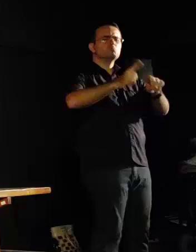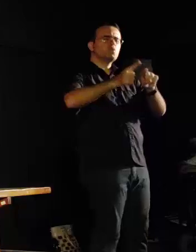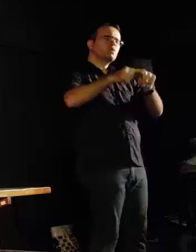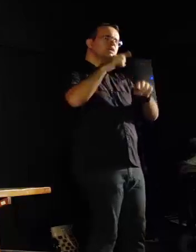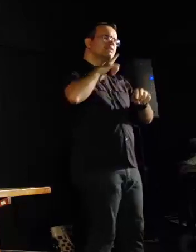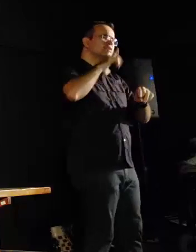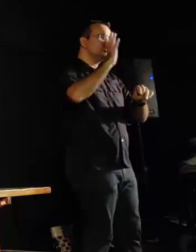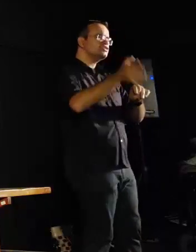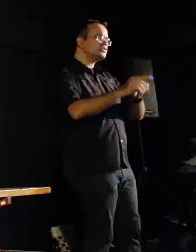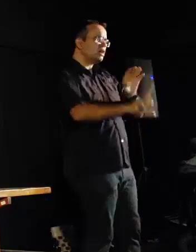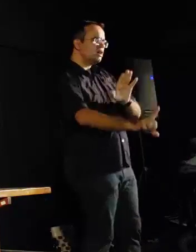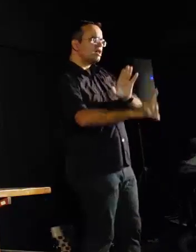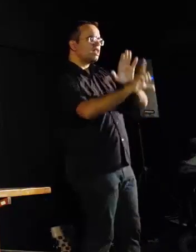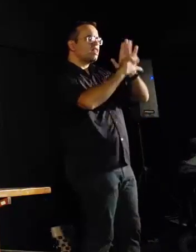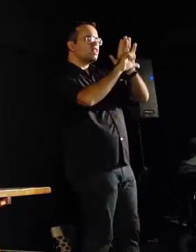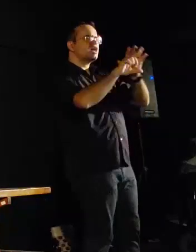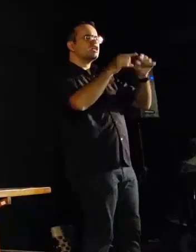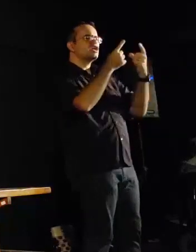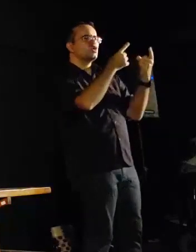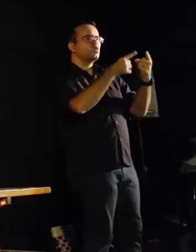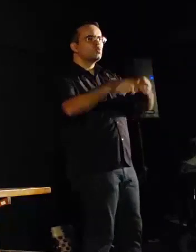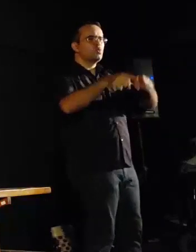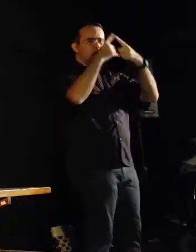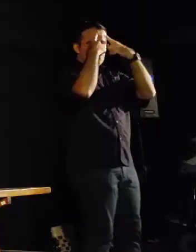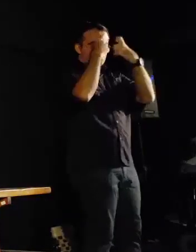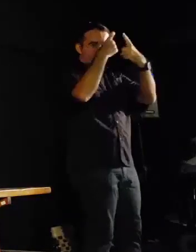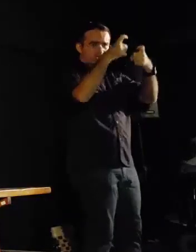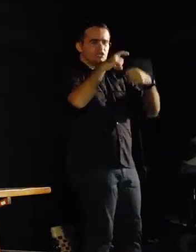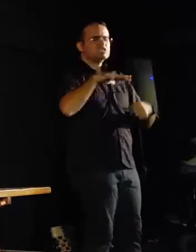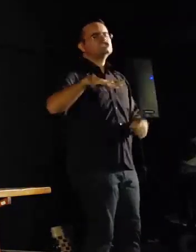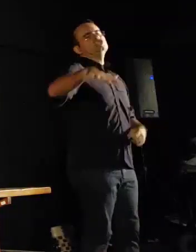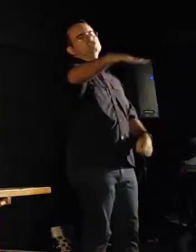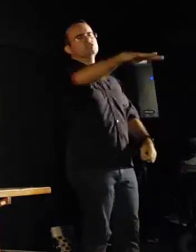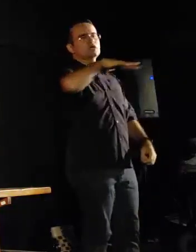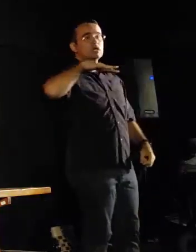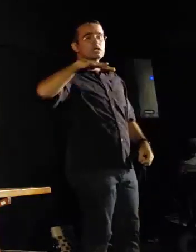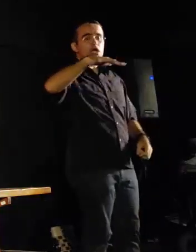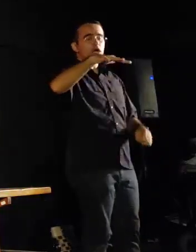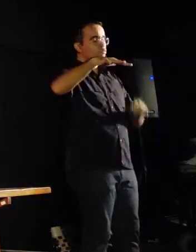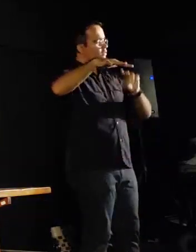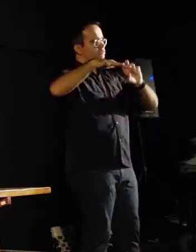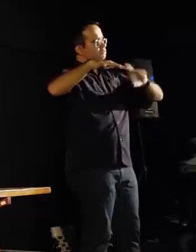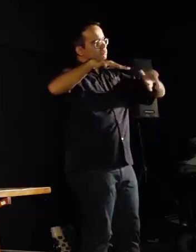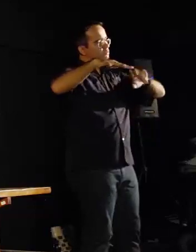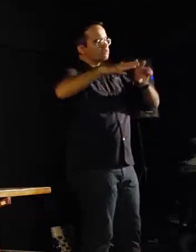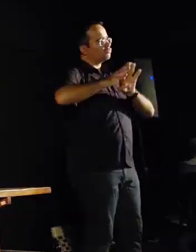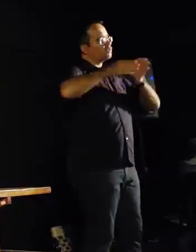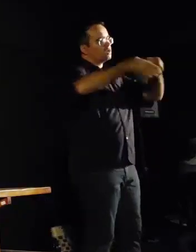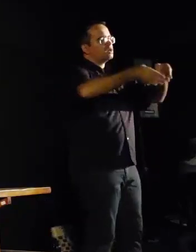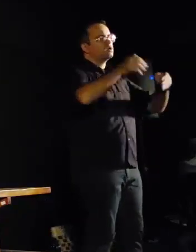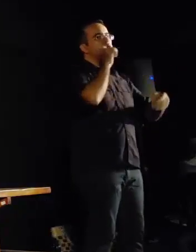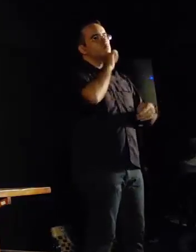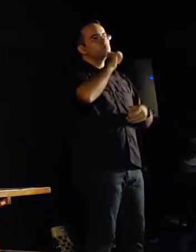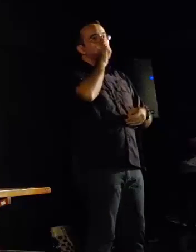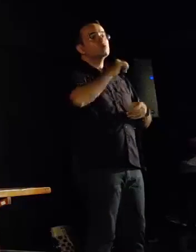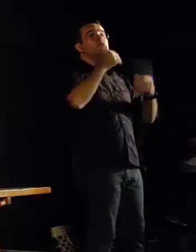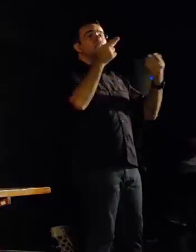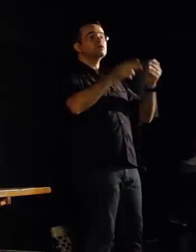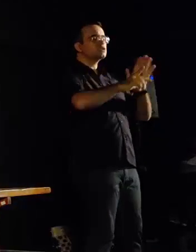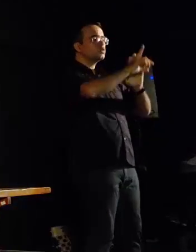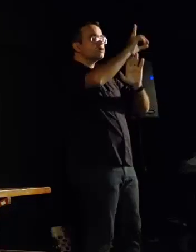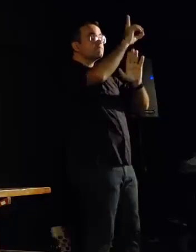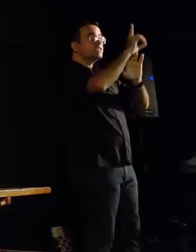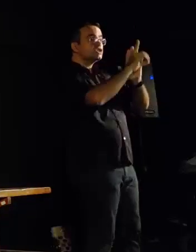leis contra a violência em geral. Né? Só que é óbvio que a função do direito, nesse caso, era